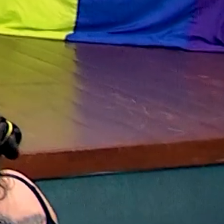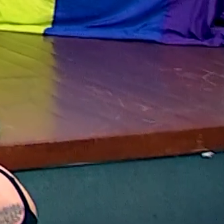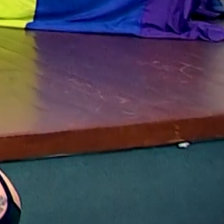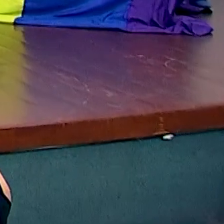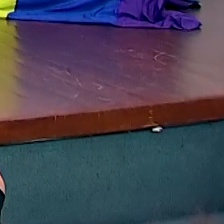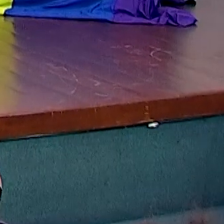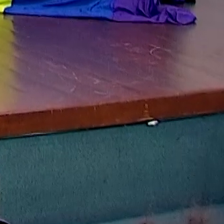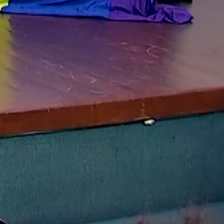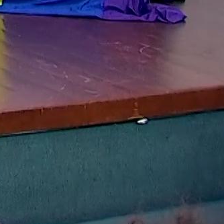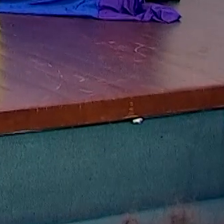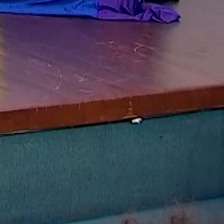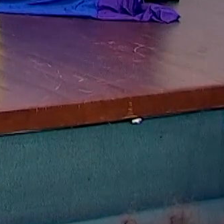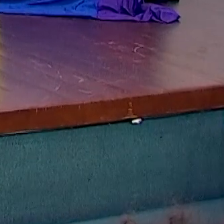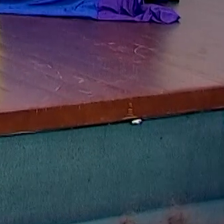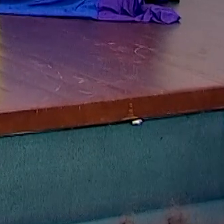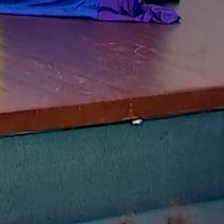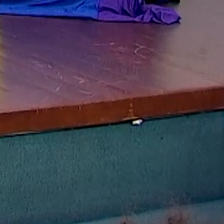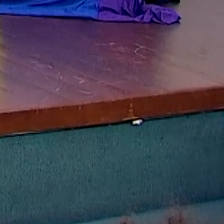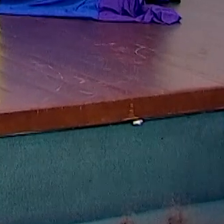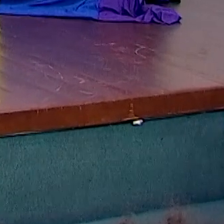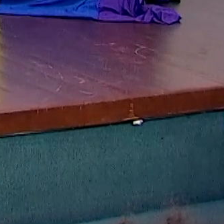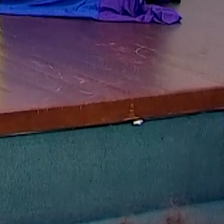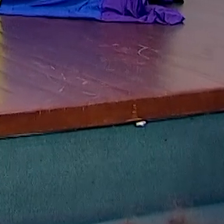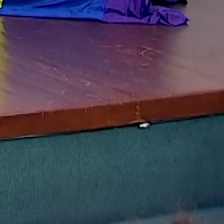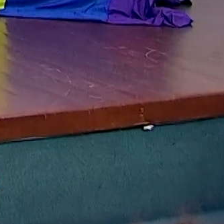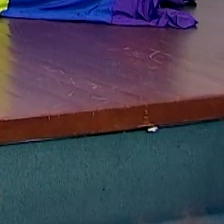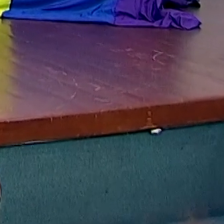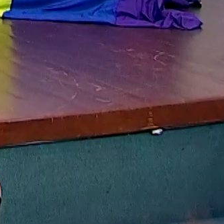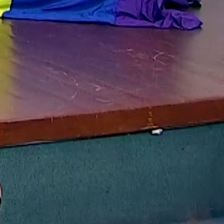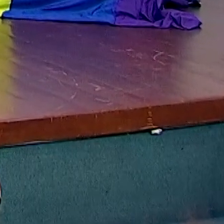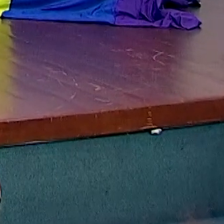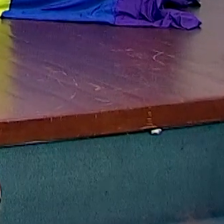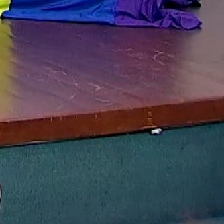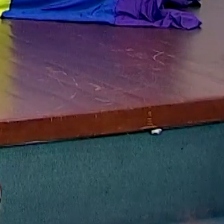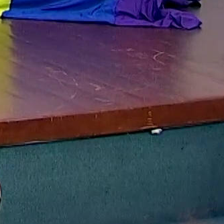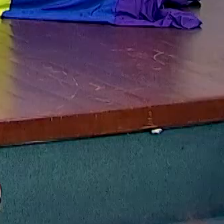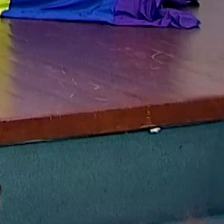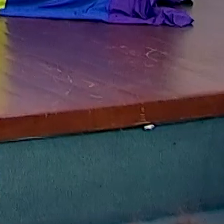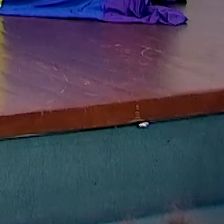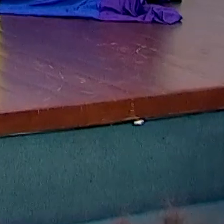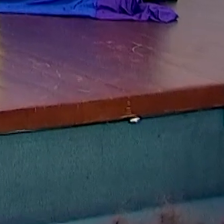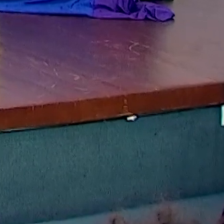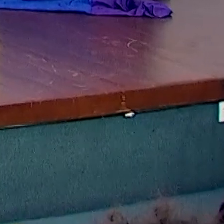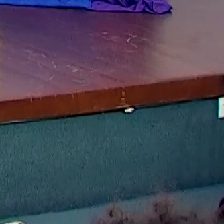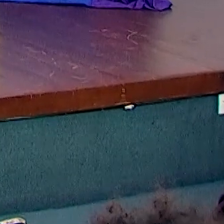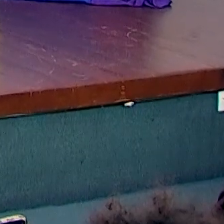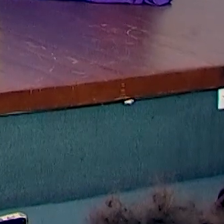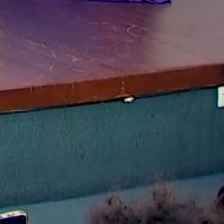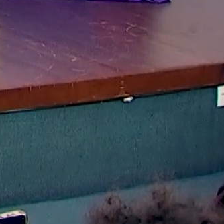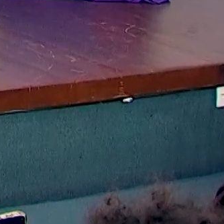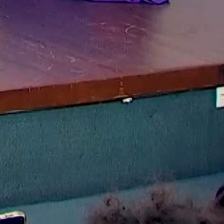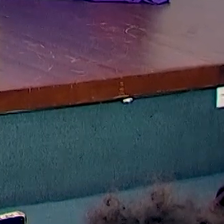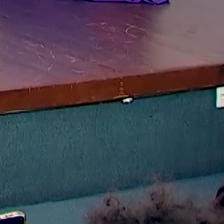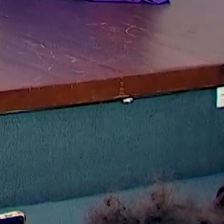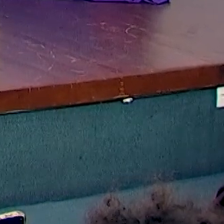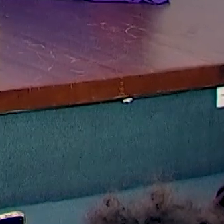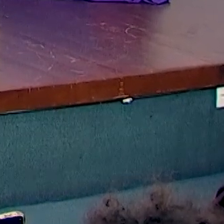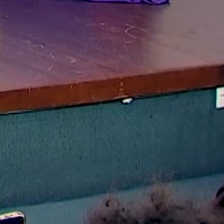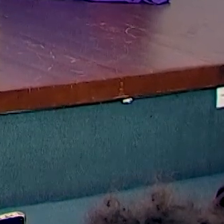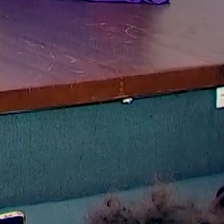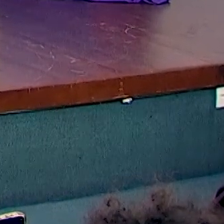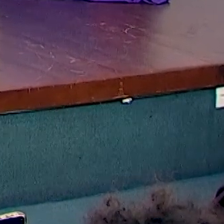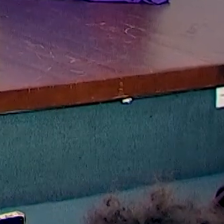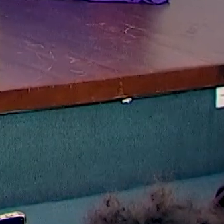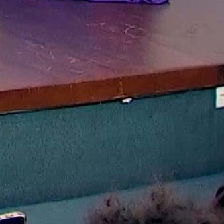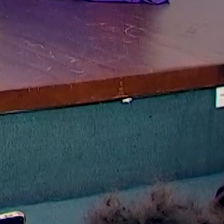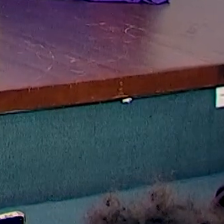lost my senses, spinning through the town. Sooner or later, the fever